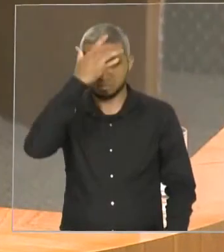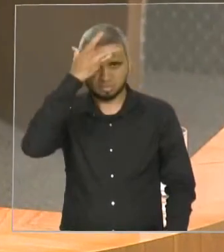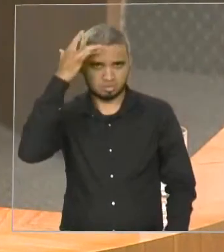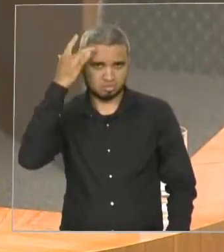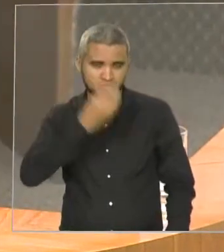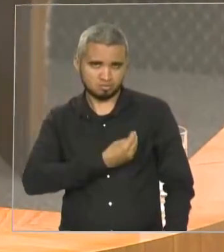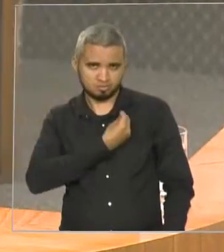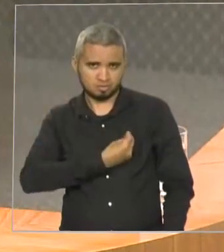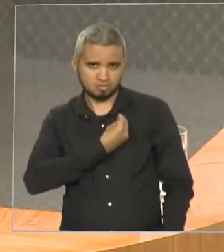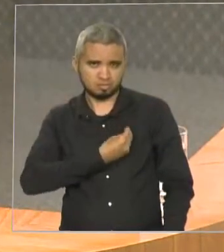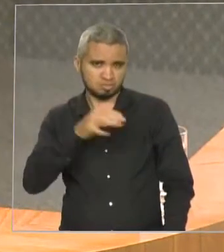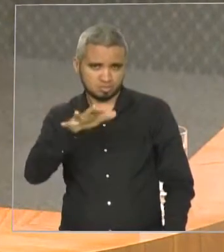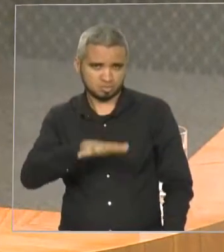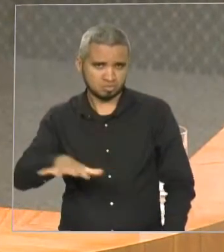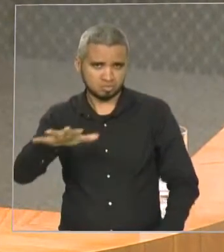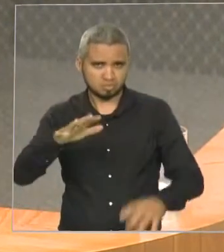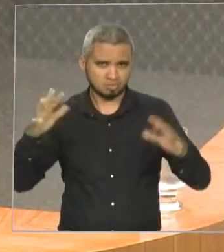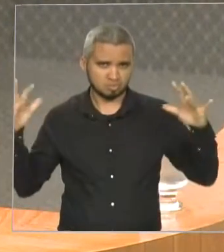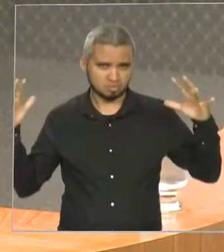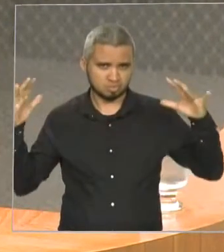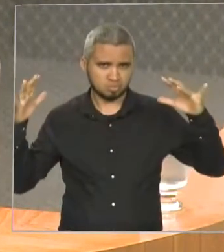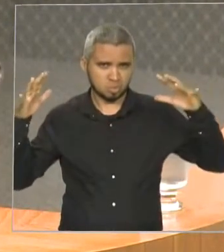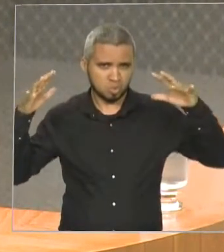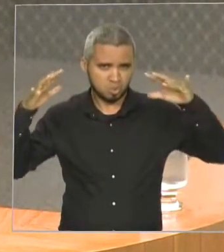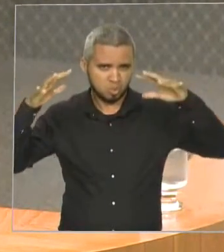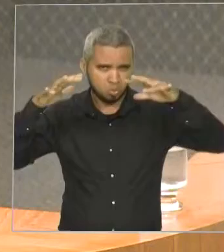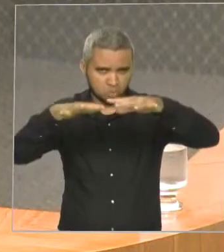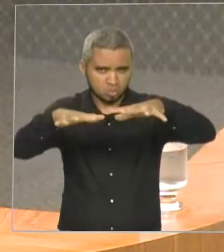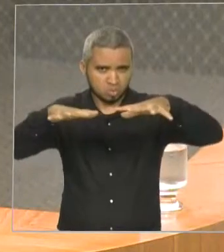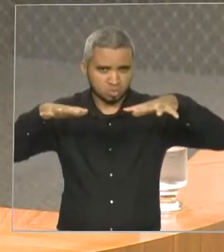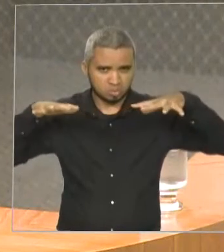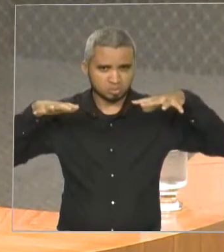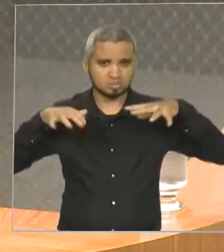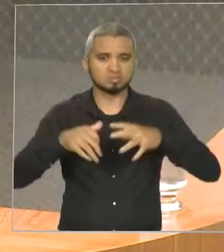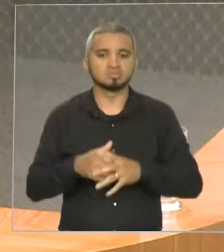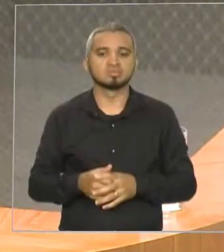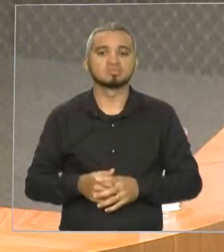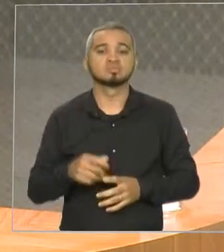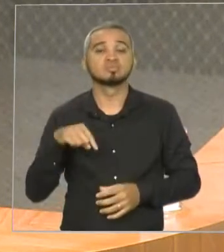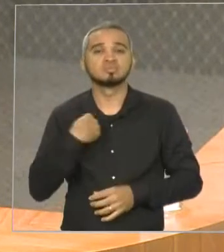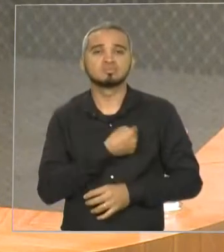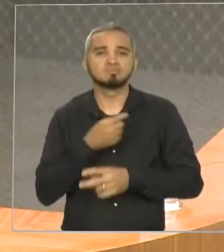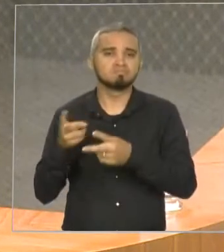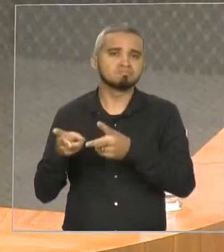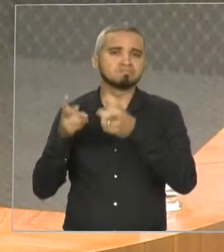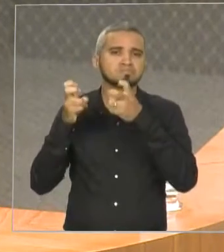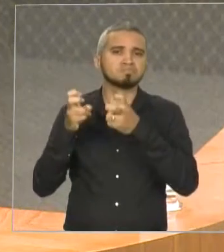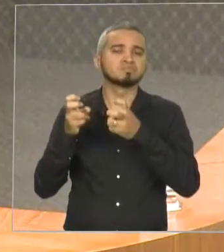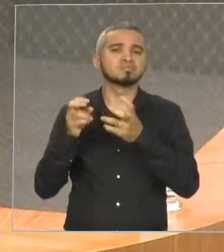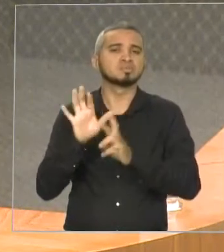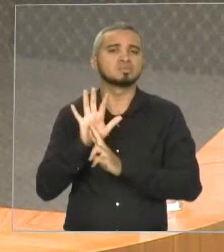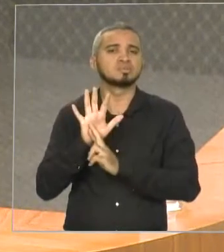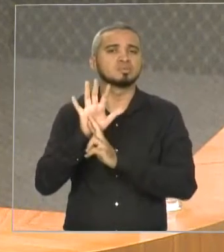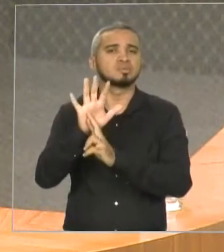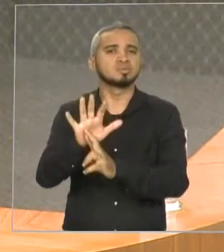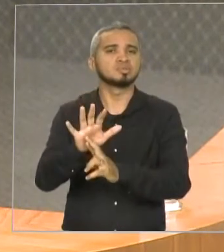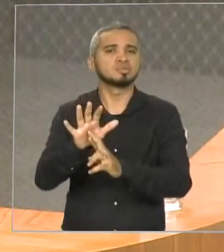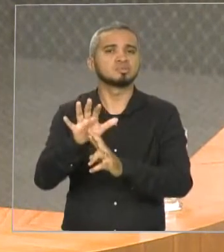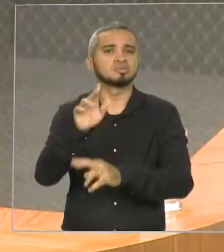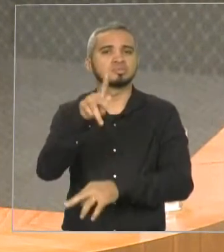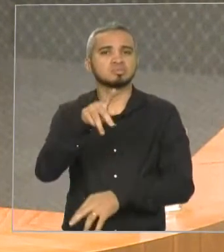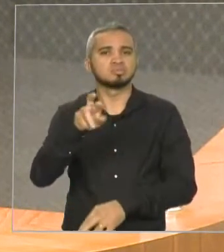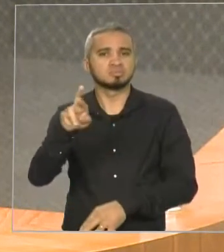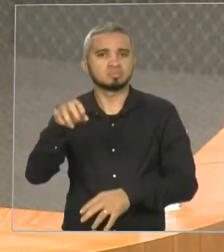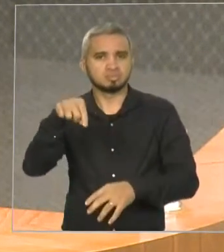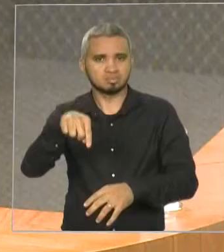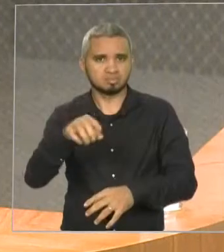e a gente fica observando que o trabalho dos deputados, do representante do PR no estado do Maranhão está valendo